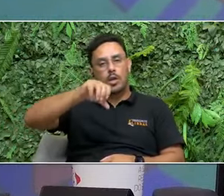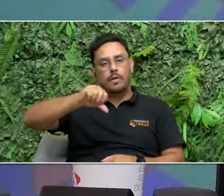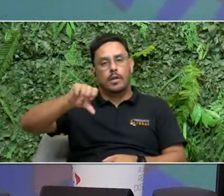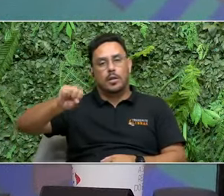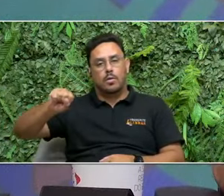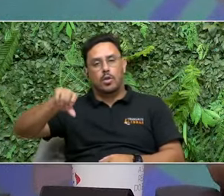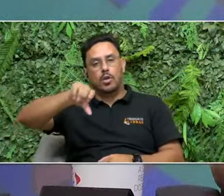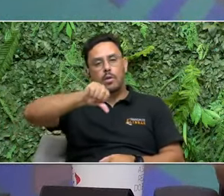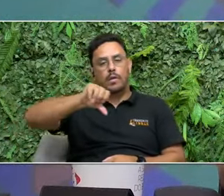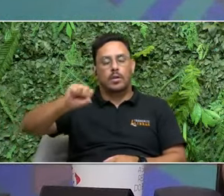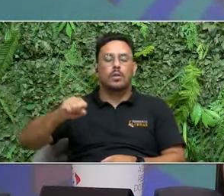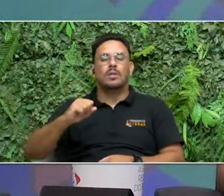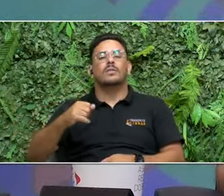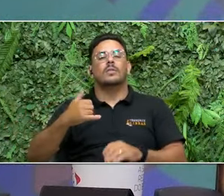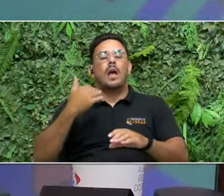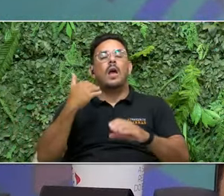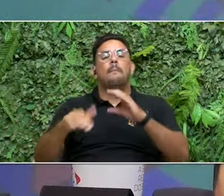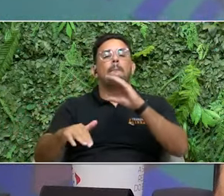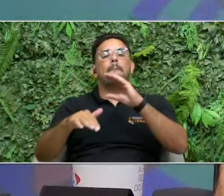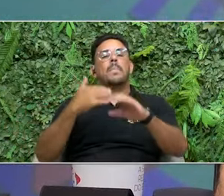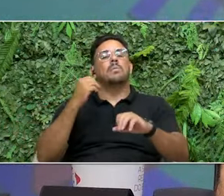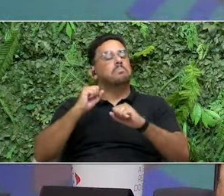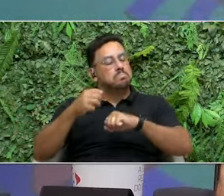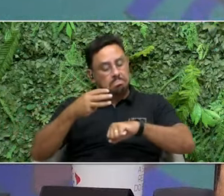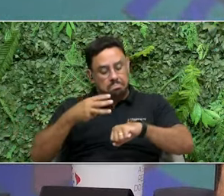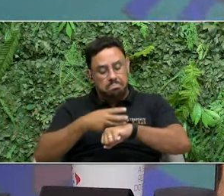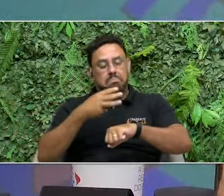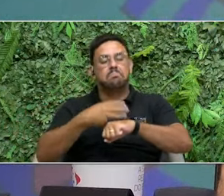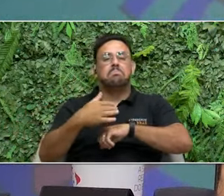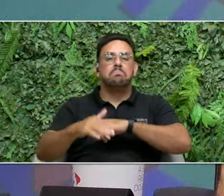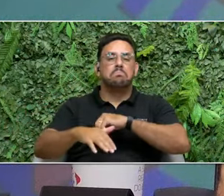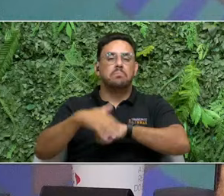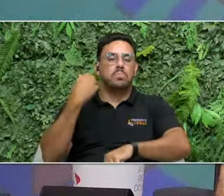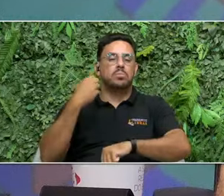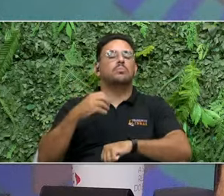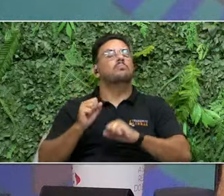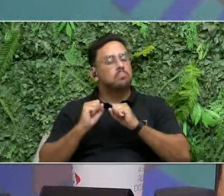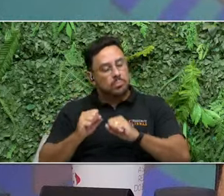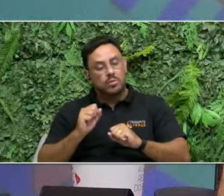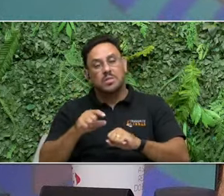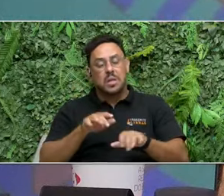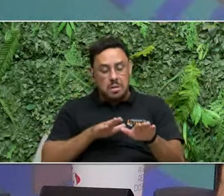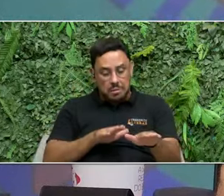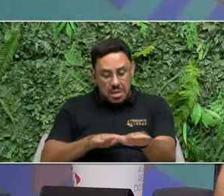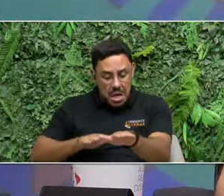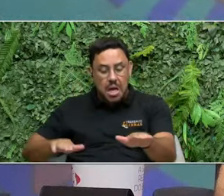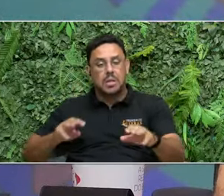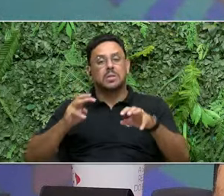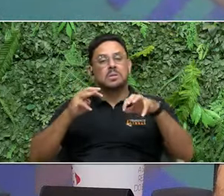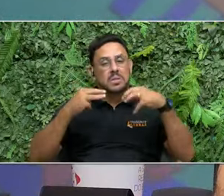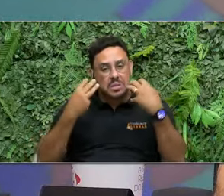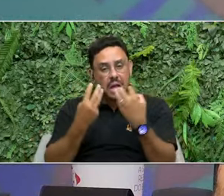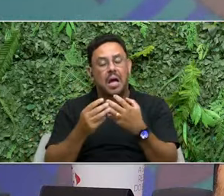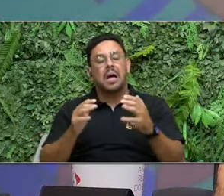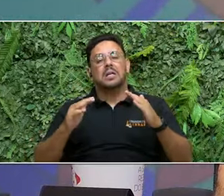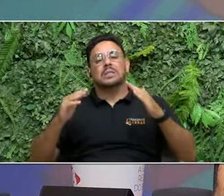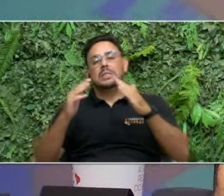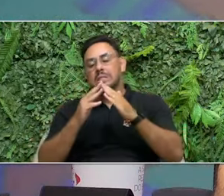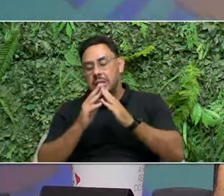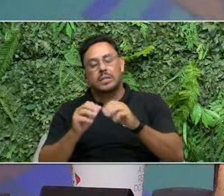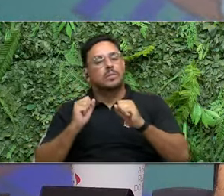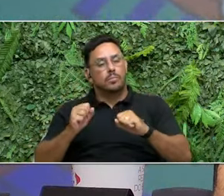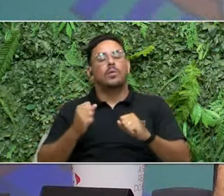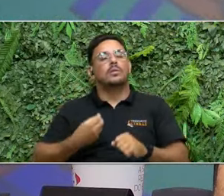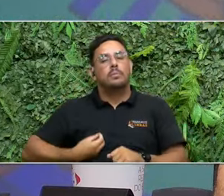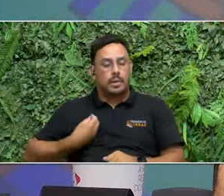9898 manda sua mensagem se você estiver no trânsito se você tiver já no estádio Se você estiver em casa onde você estiver você também